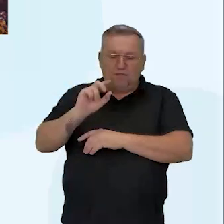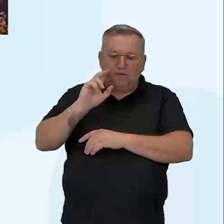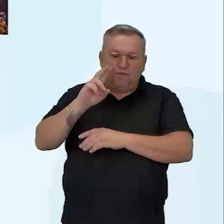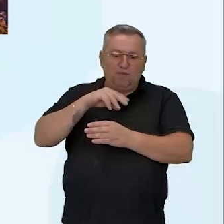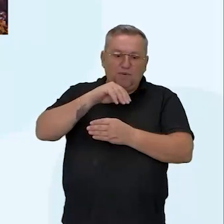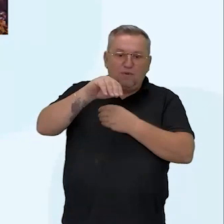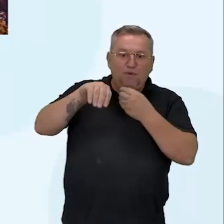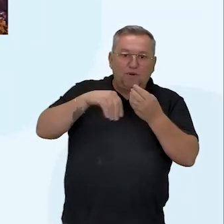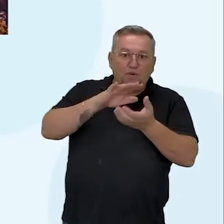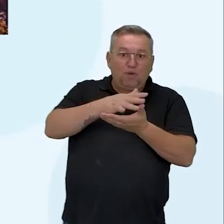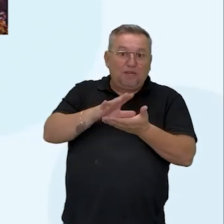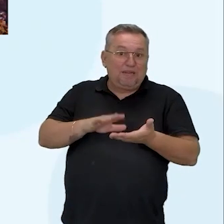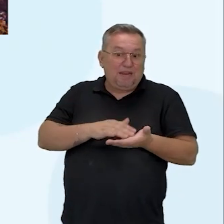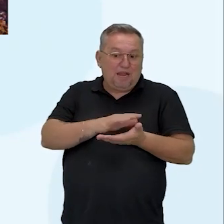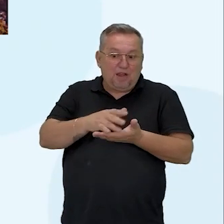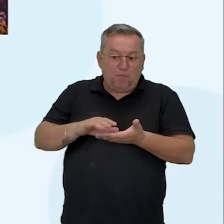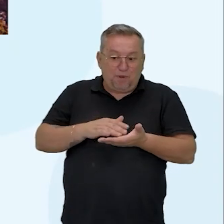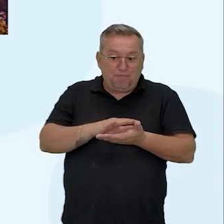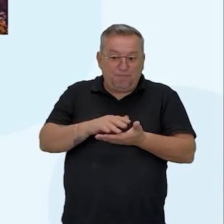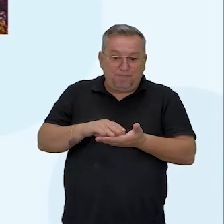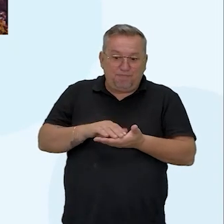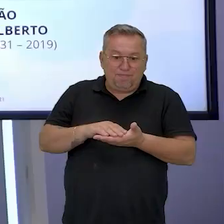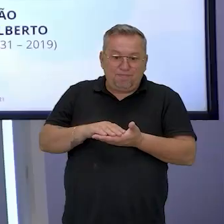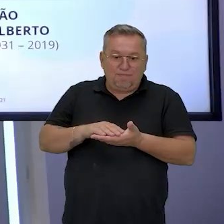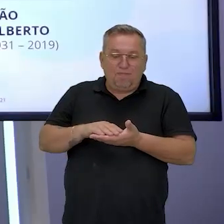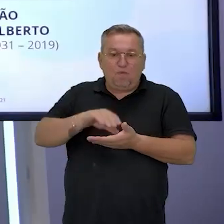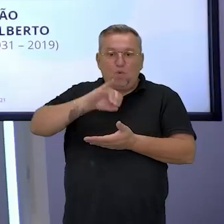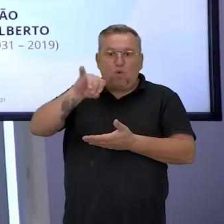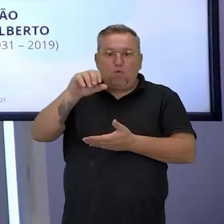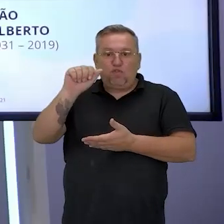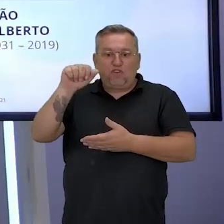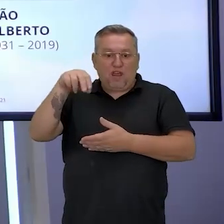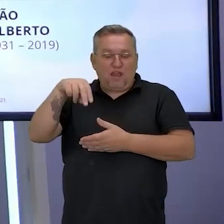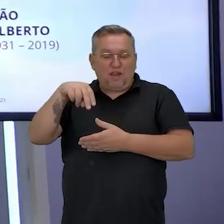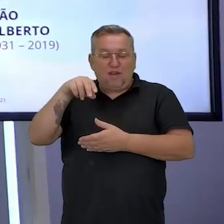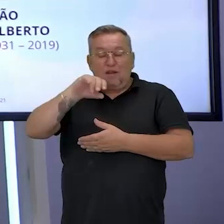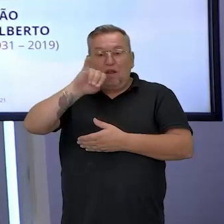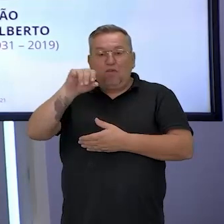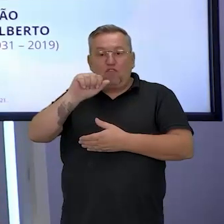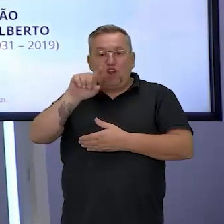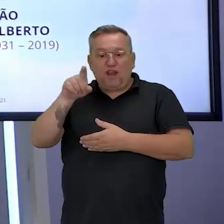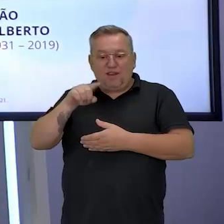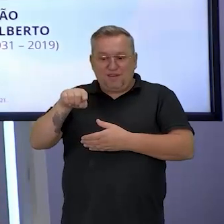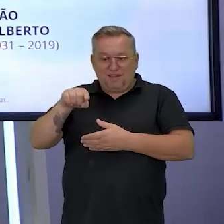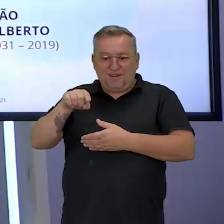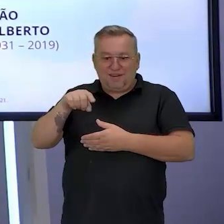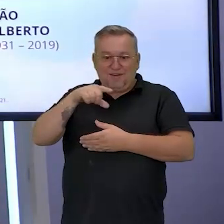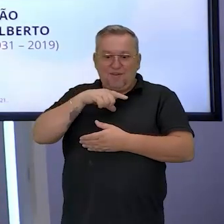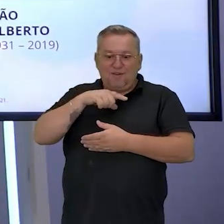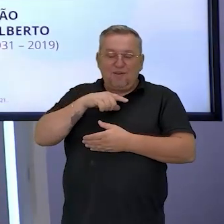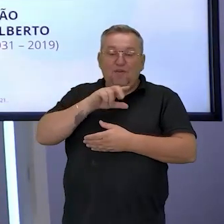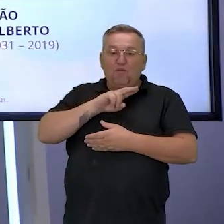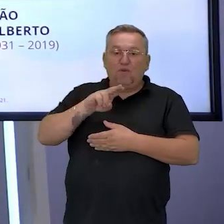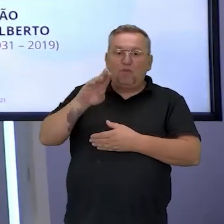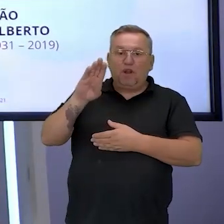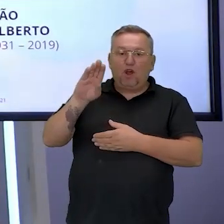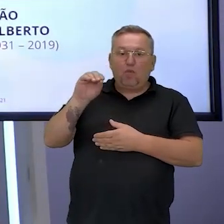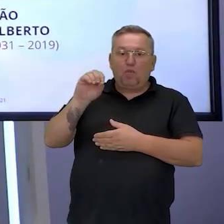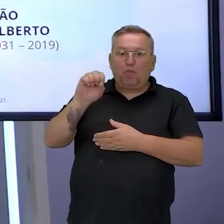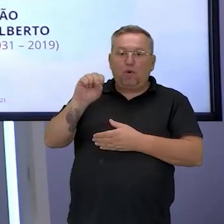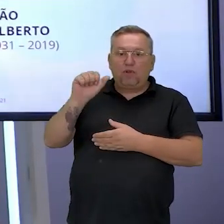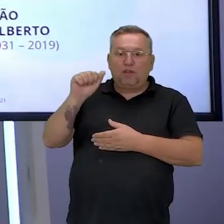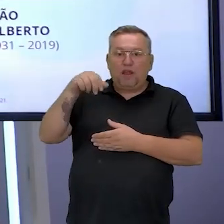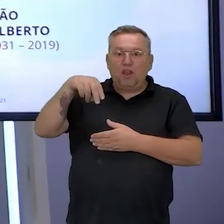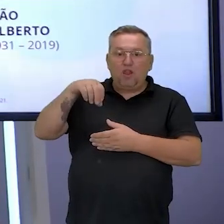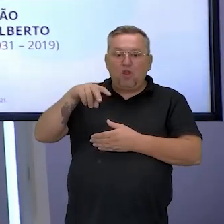misturando o samba, tão daqui, com o jazz norte-americano, e tivemos aí na criação do João